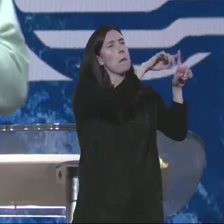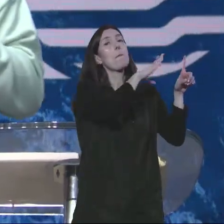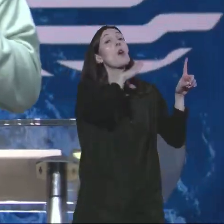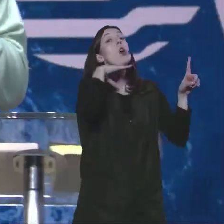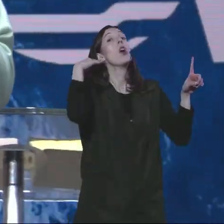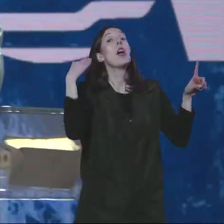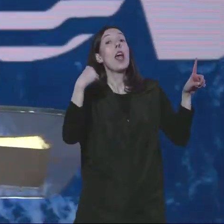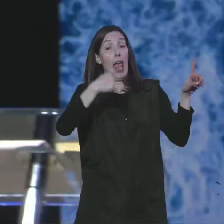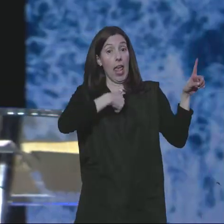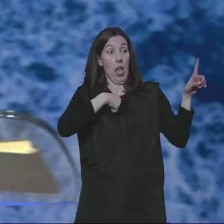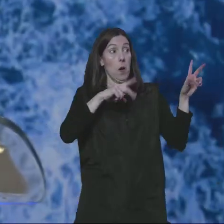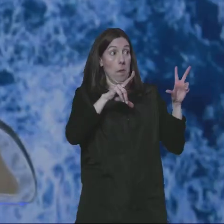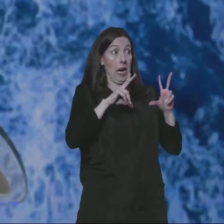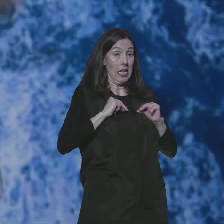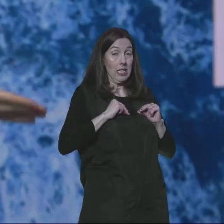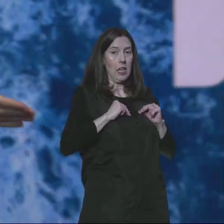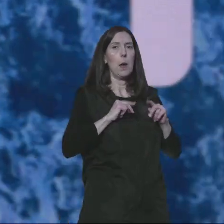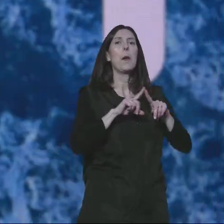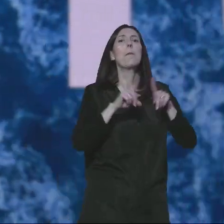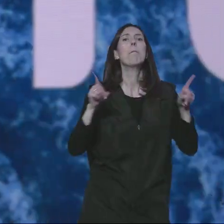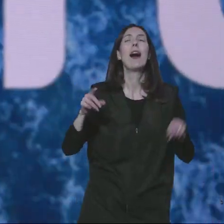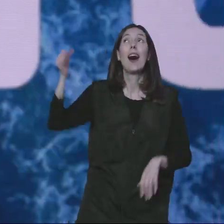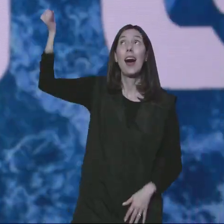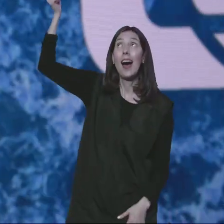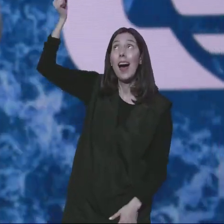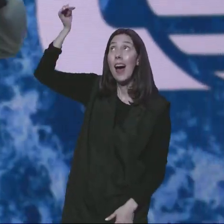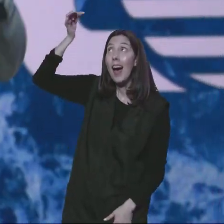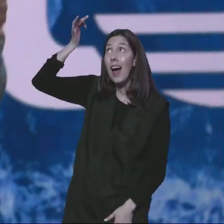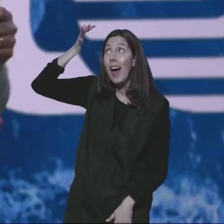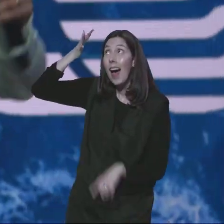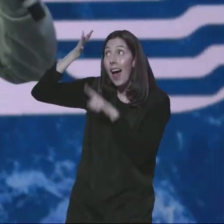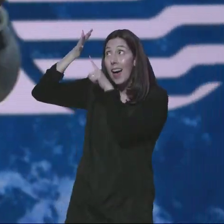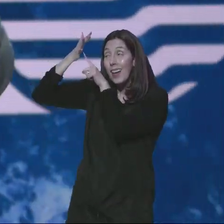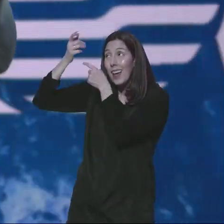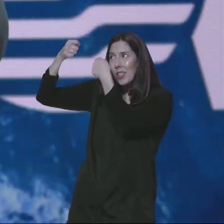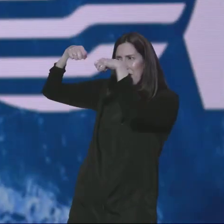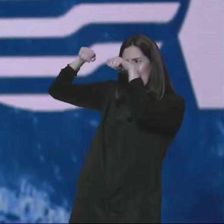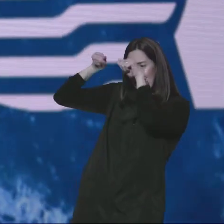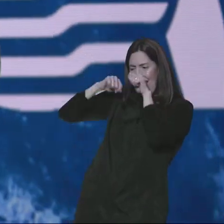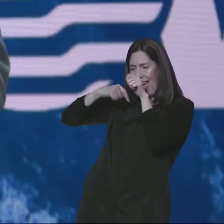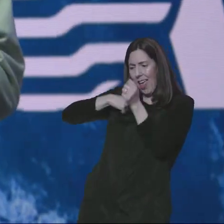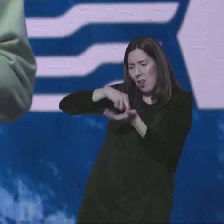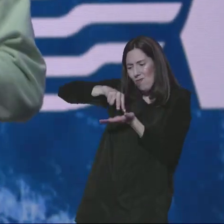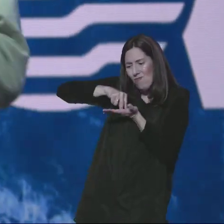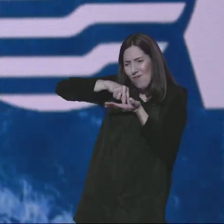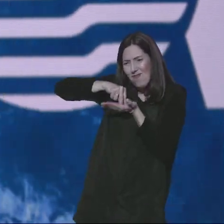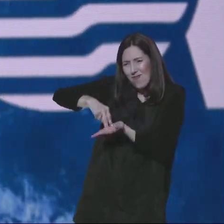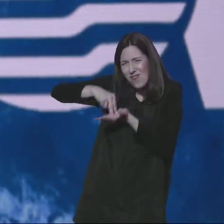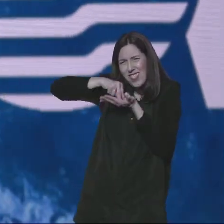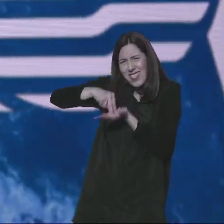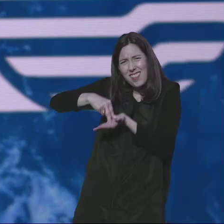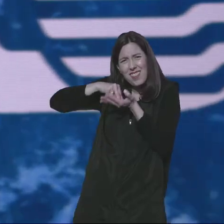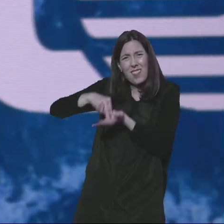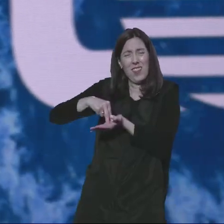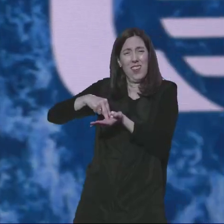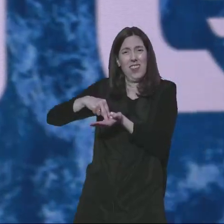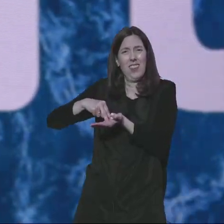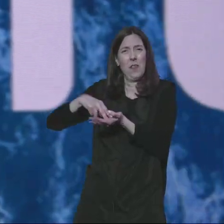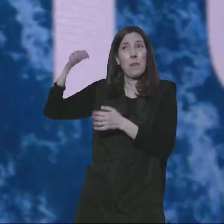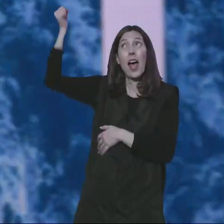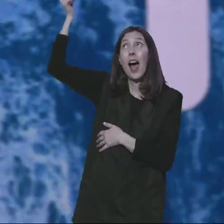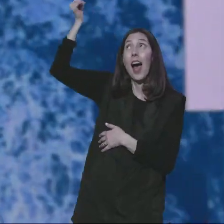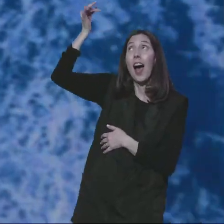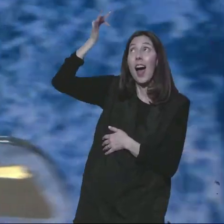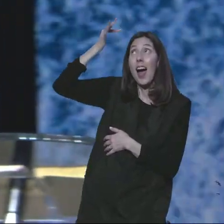A graça também é capacitadora para me fazer continuar na vida cristã. A graça é uma energia que